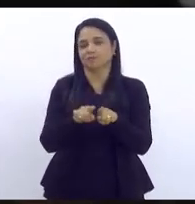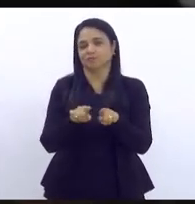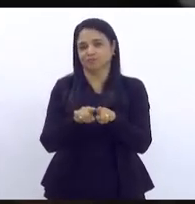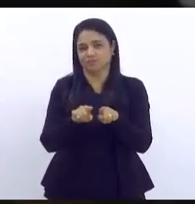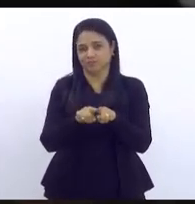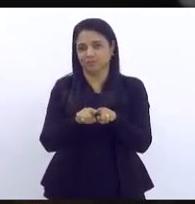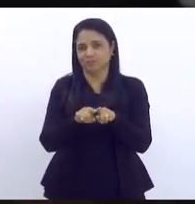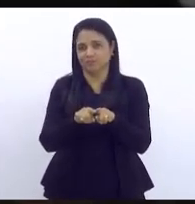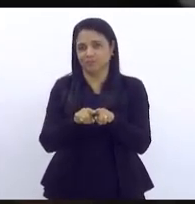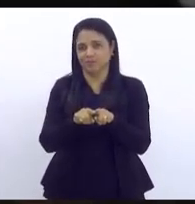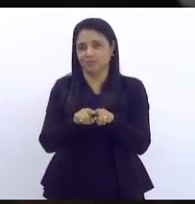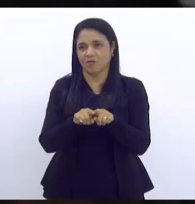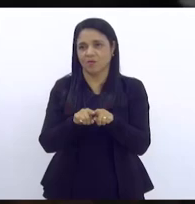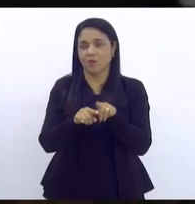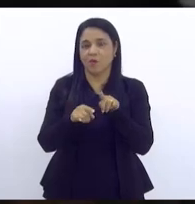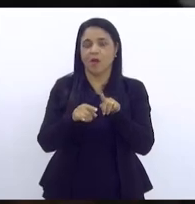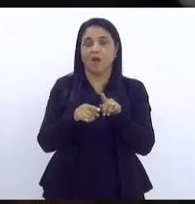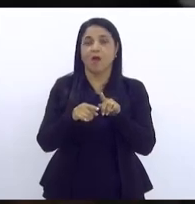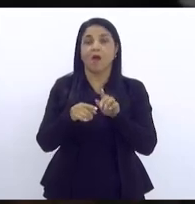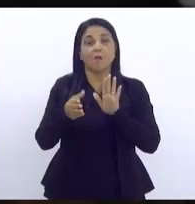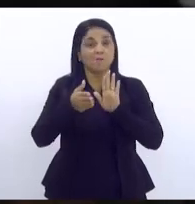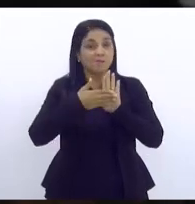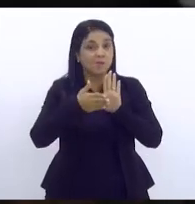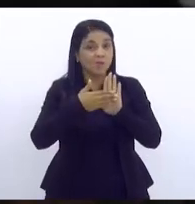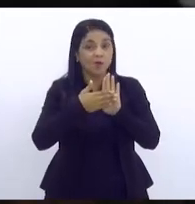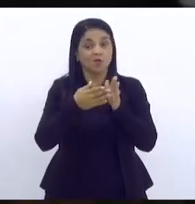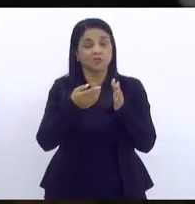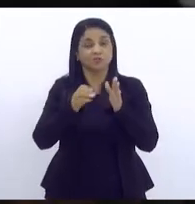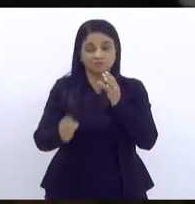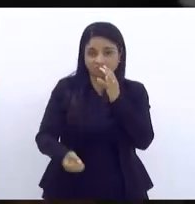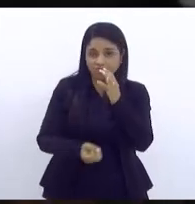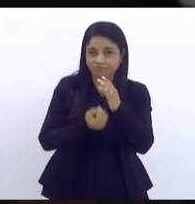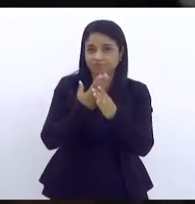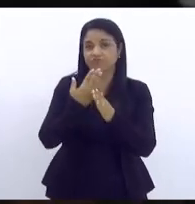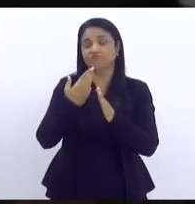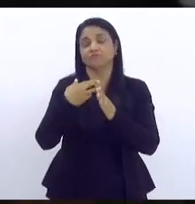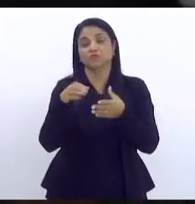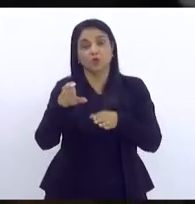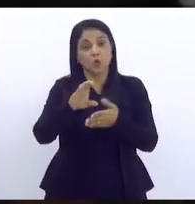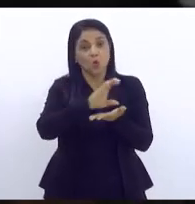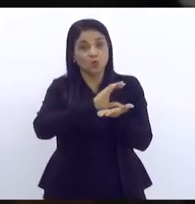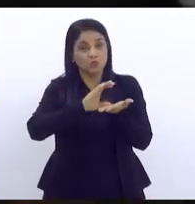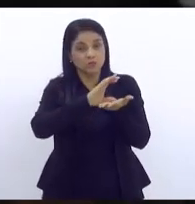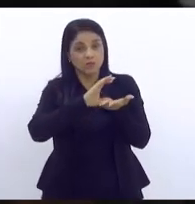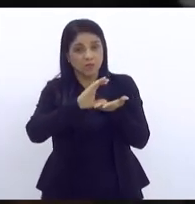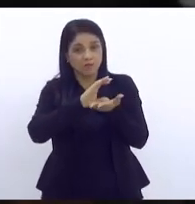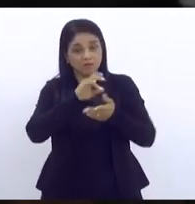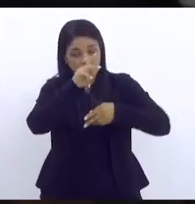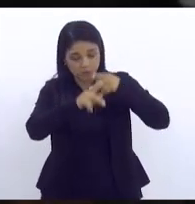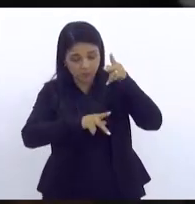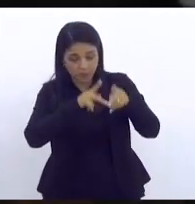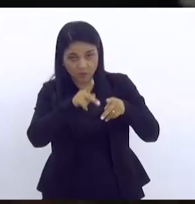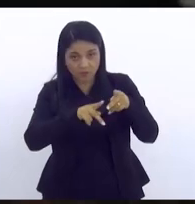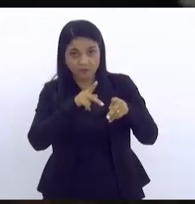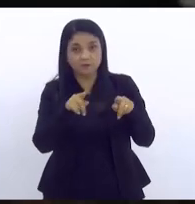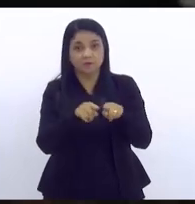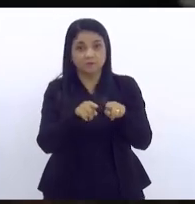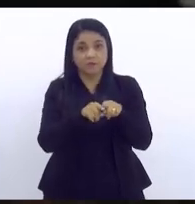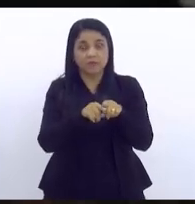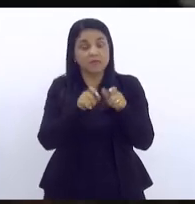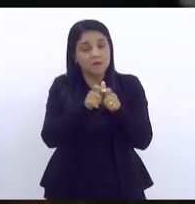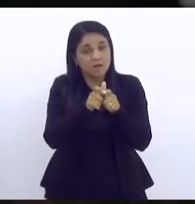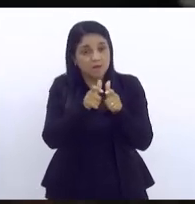eh com a proposição de criação e regulamentação de conselhos populares eh aumentando